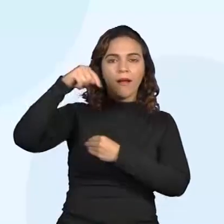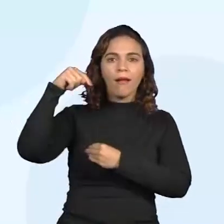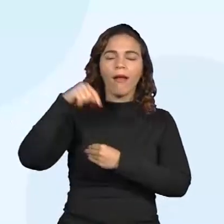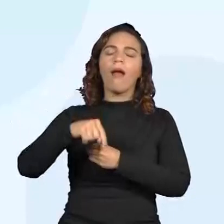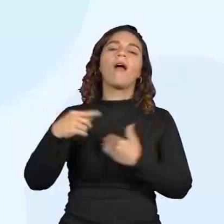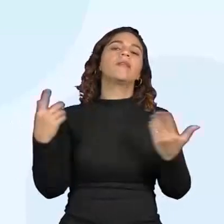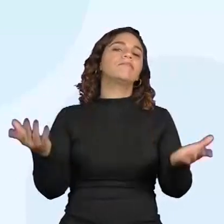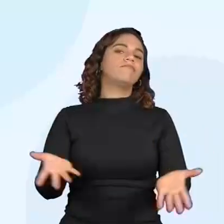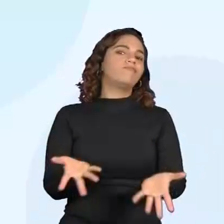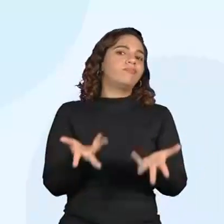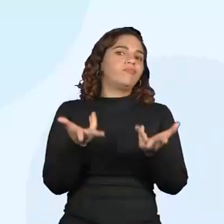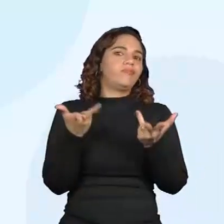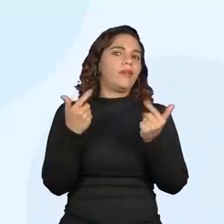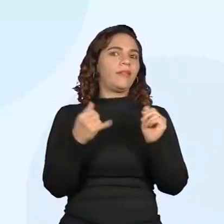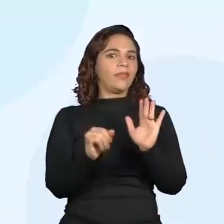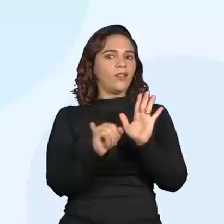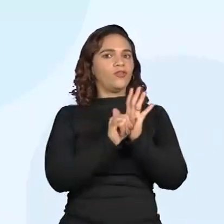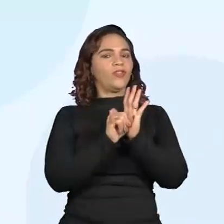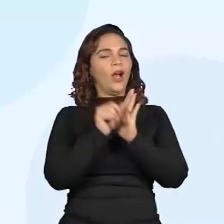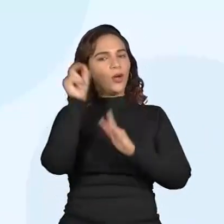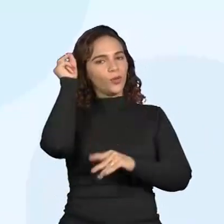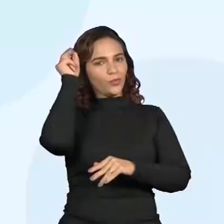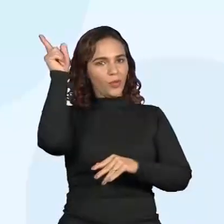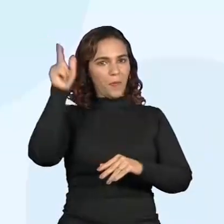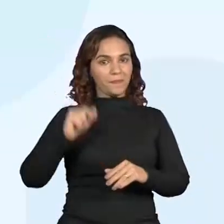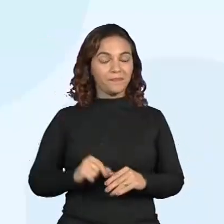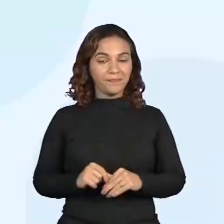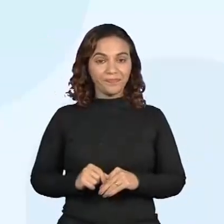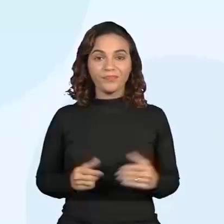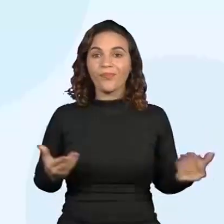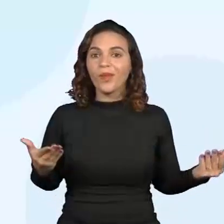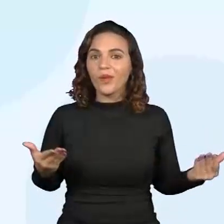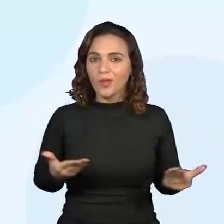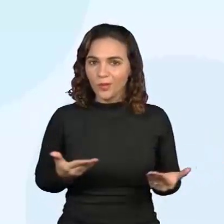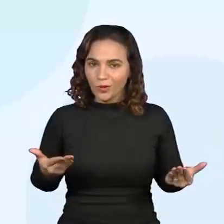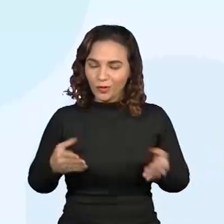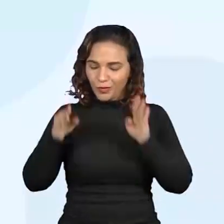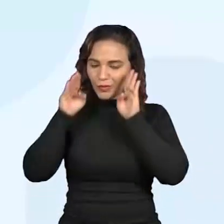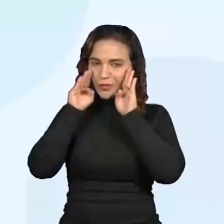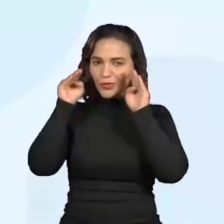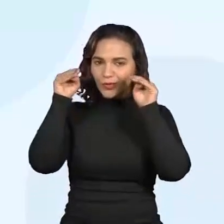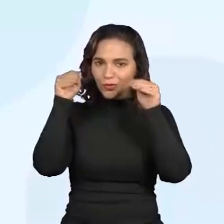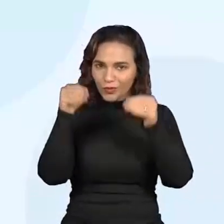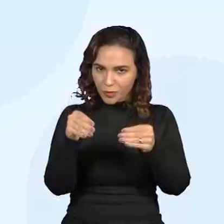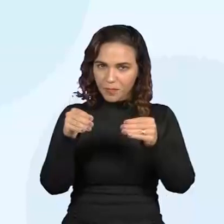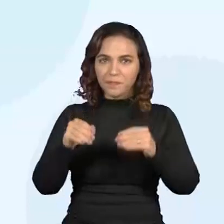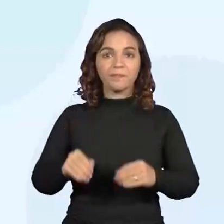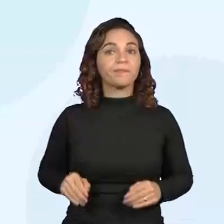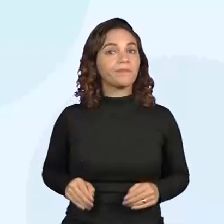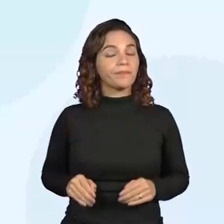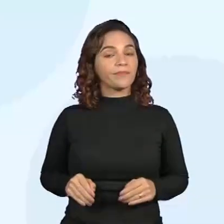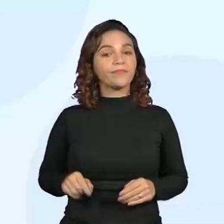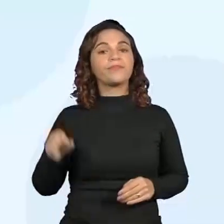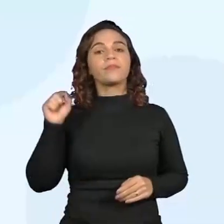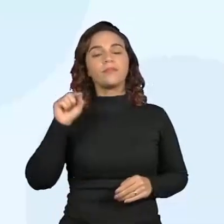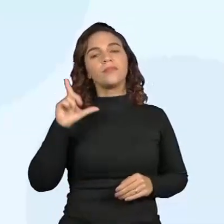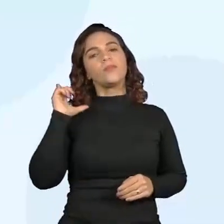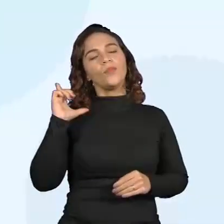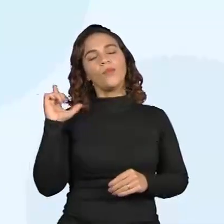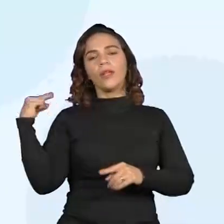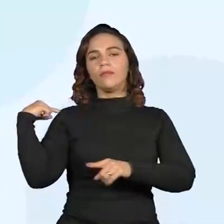a nossa identidade cultural. Hoje, o nosso foco, nosso aprofundamento está em nossas